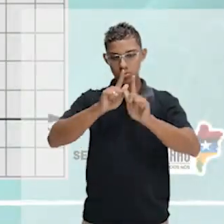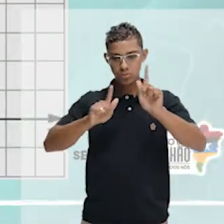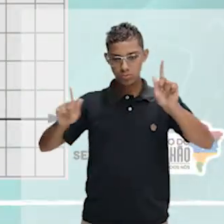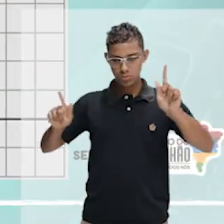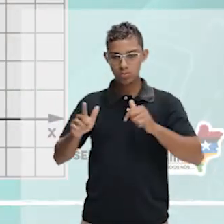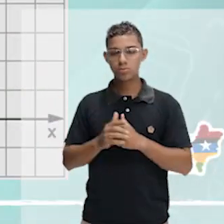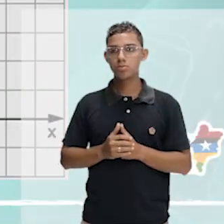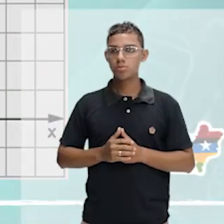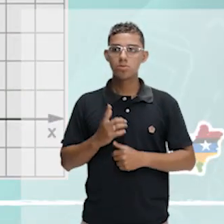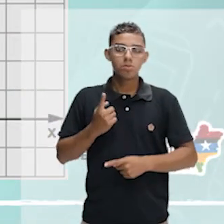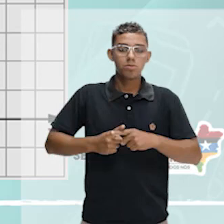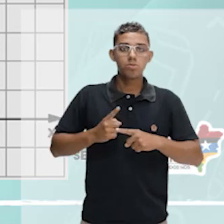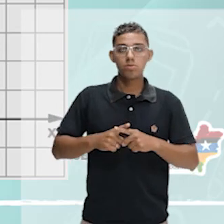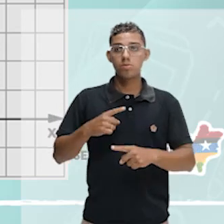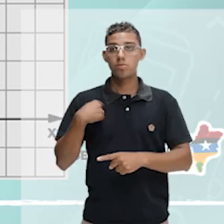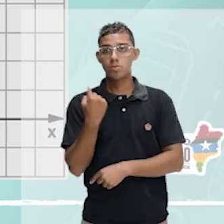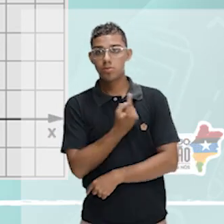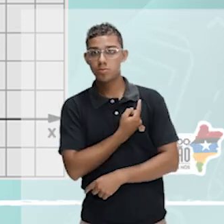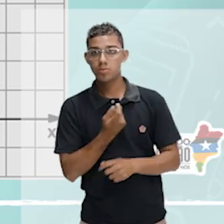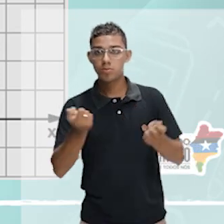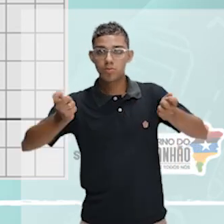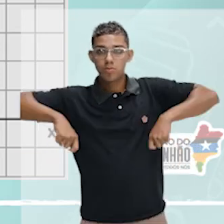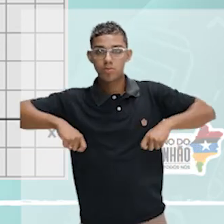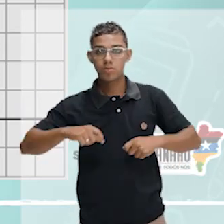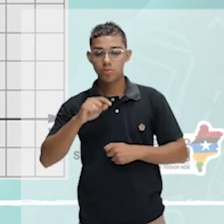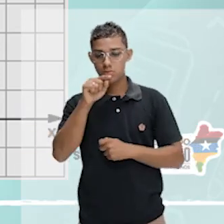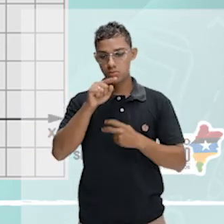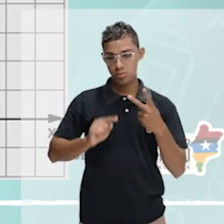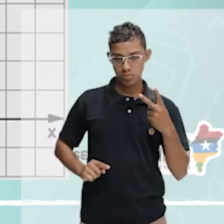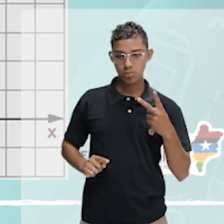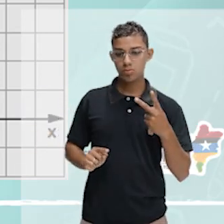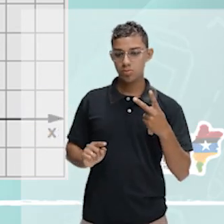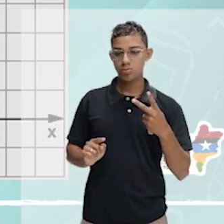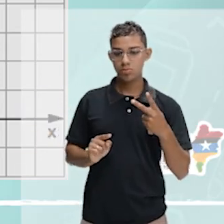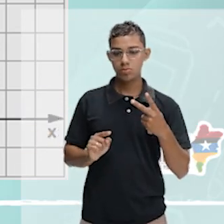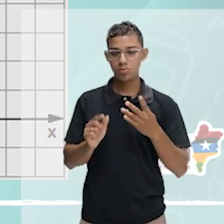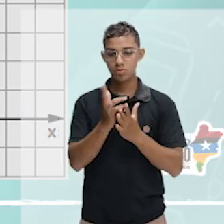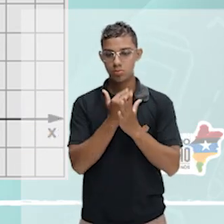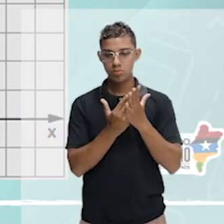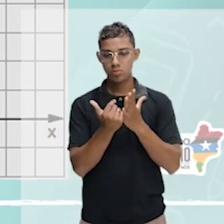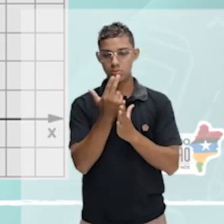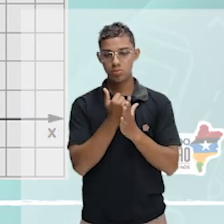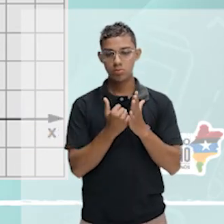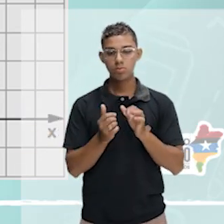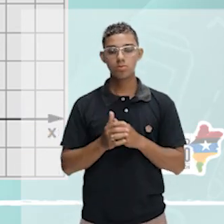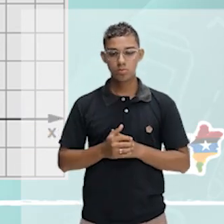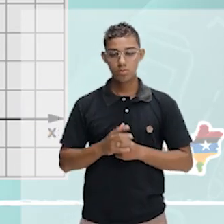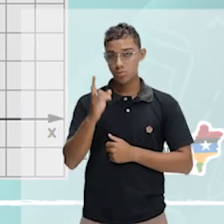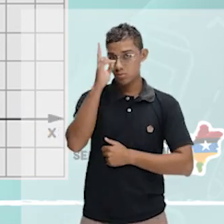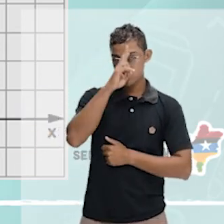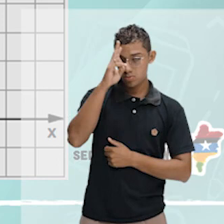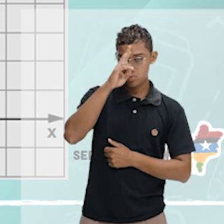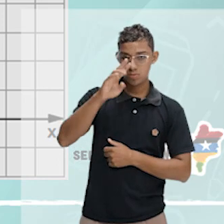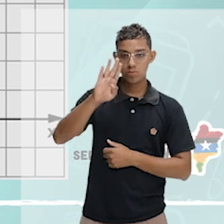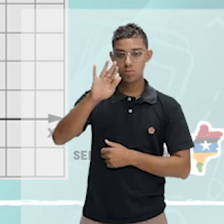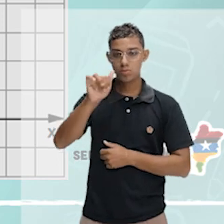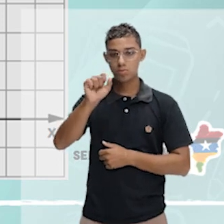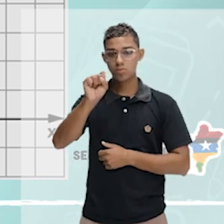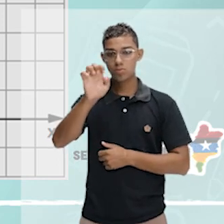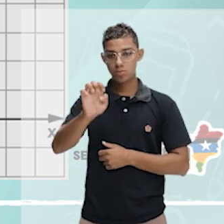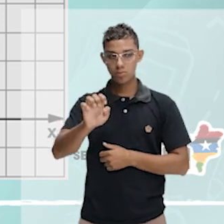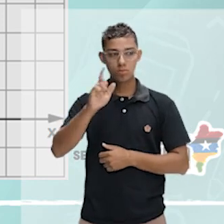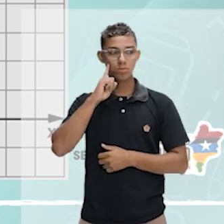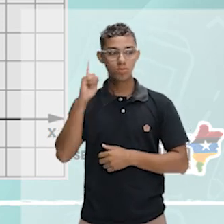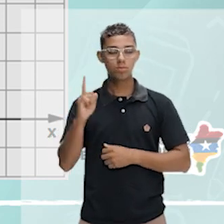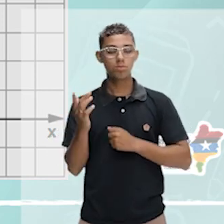por que que eles têm nós temos dois gráficos desenhados lembra que o base a base para esse exemplo aqui que foi